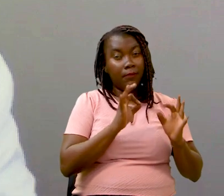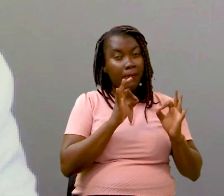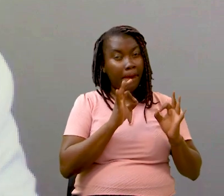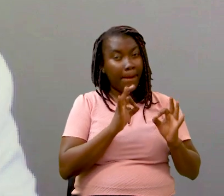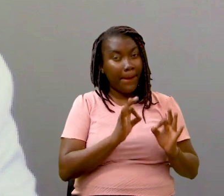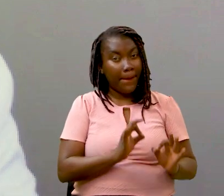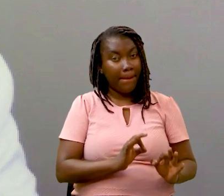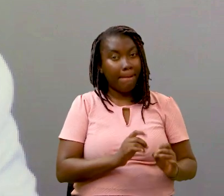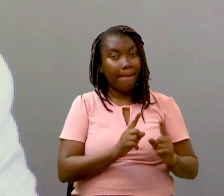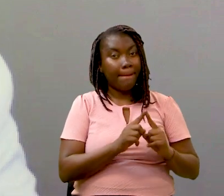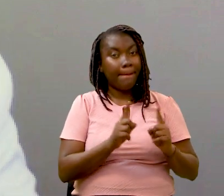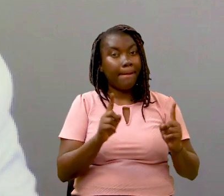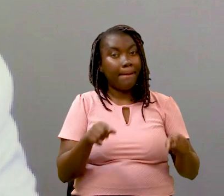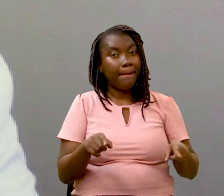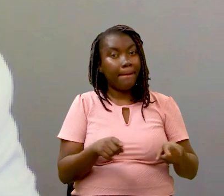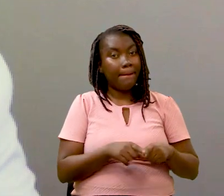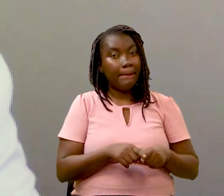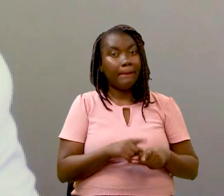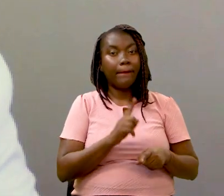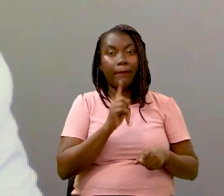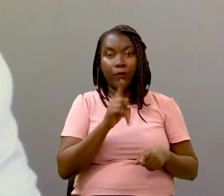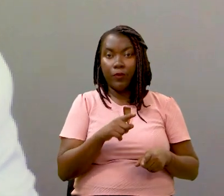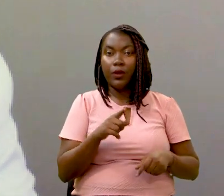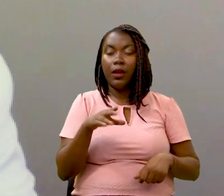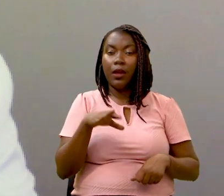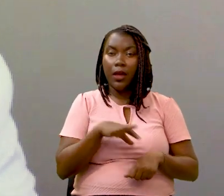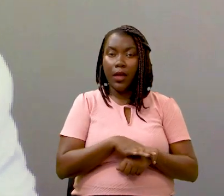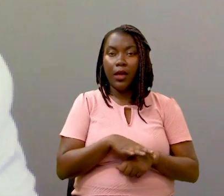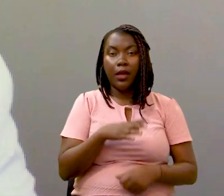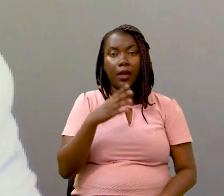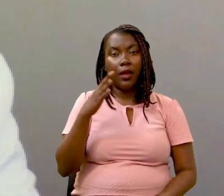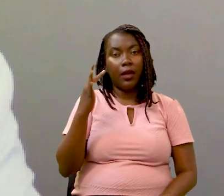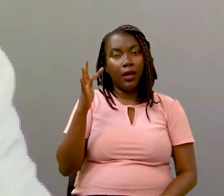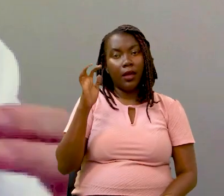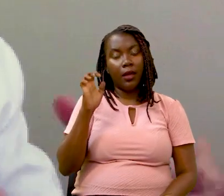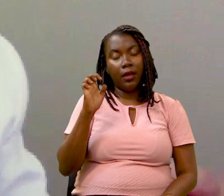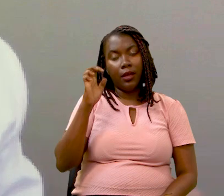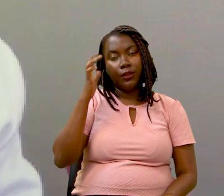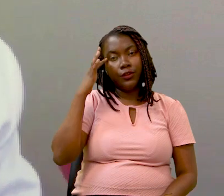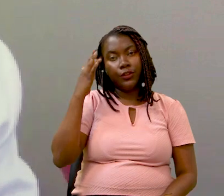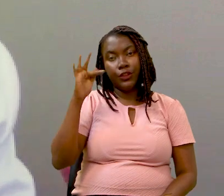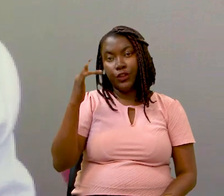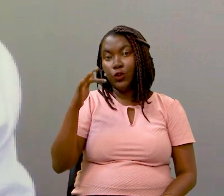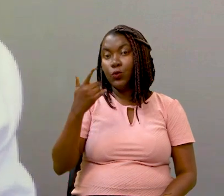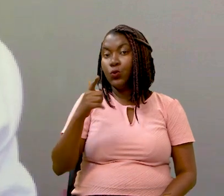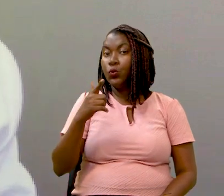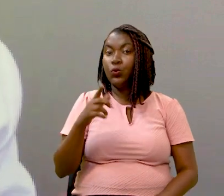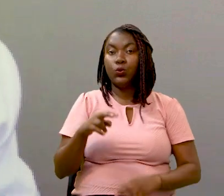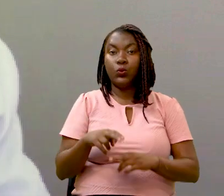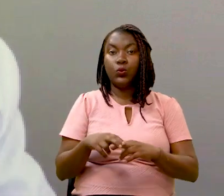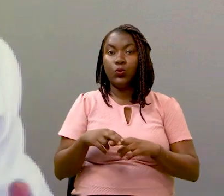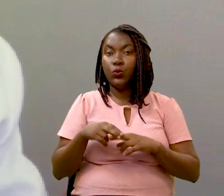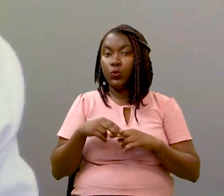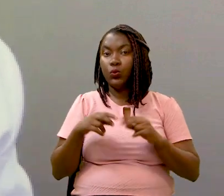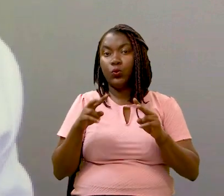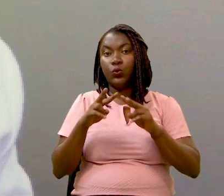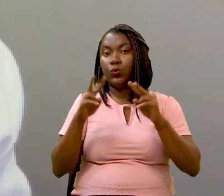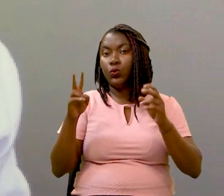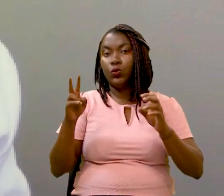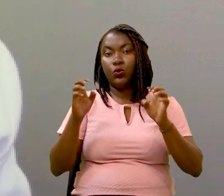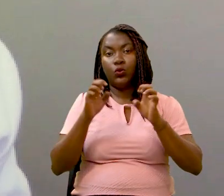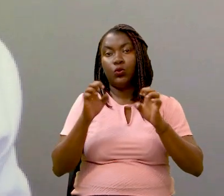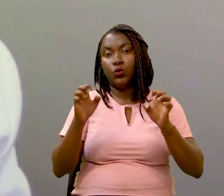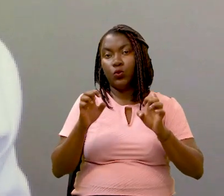ter certeza de que o quadro é puramente enxaquecoso, sem uma causa, sem um